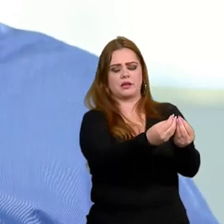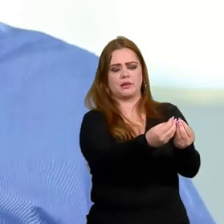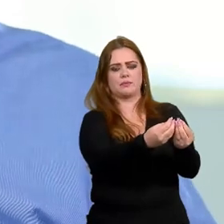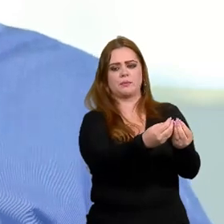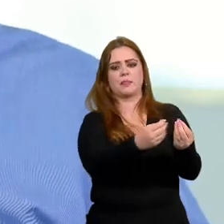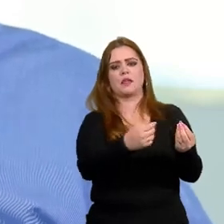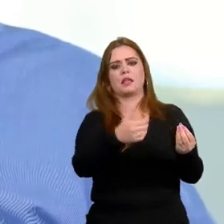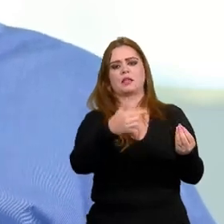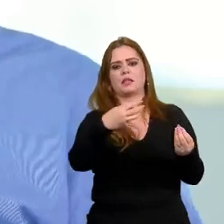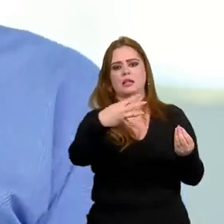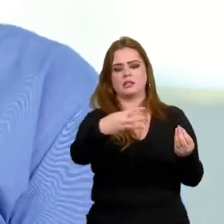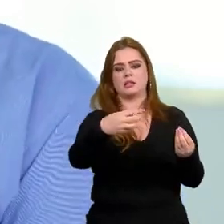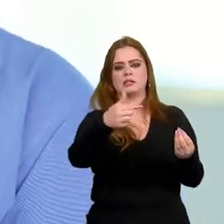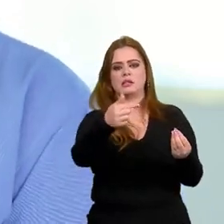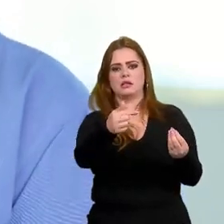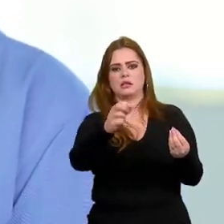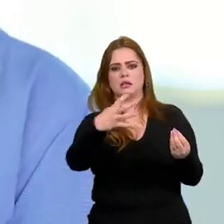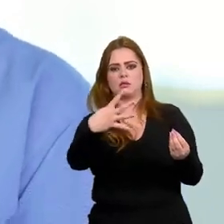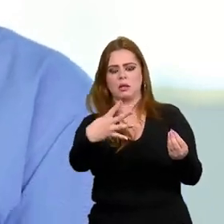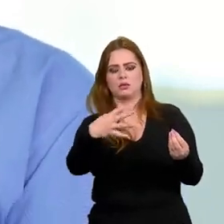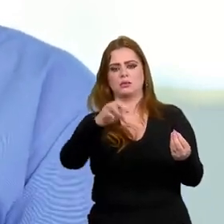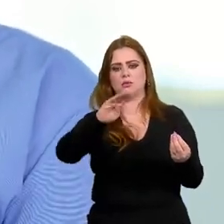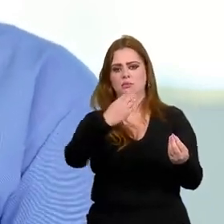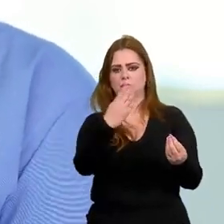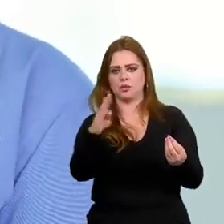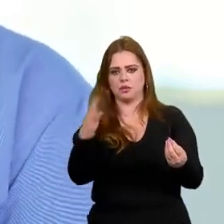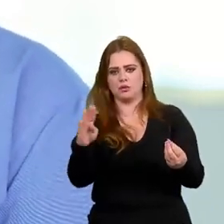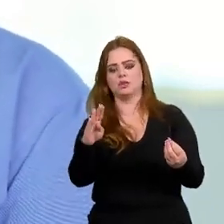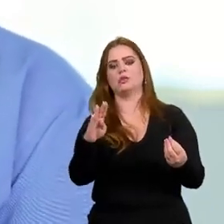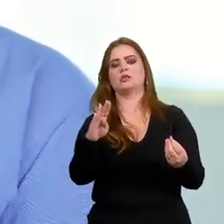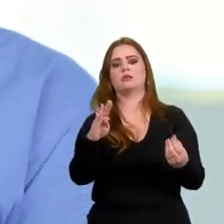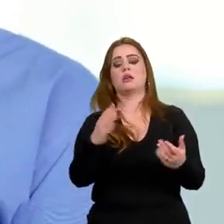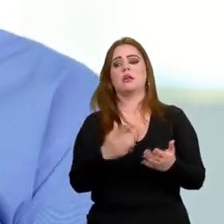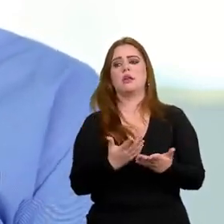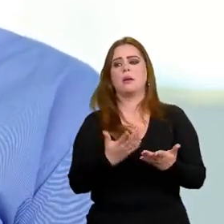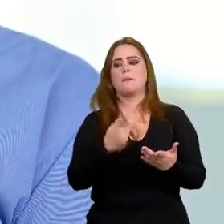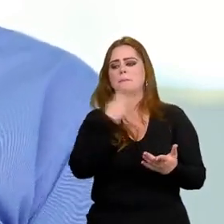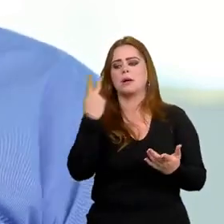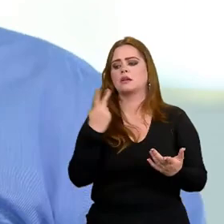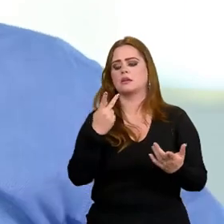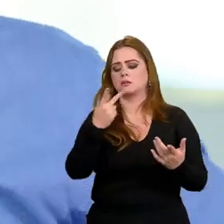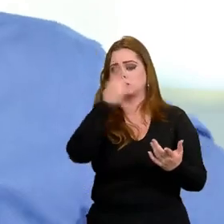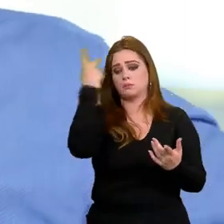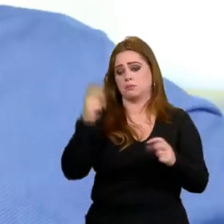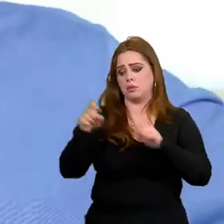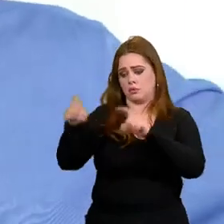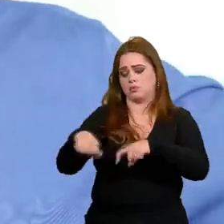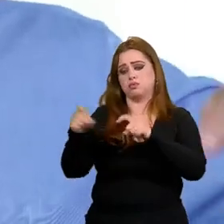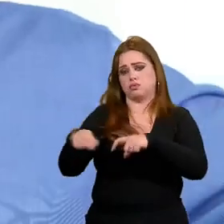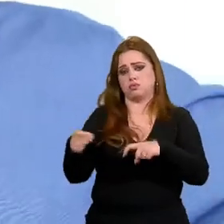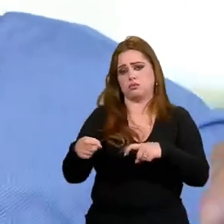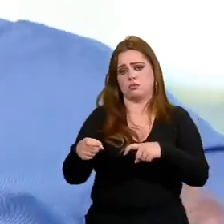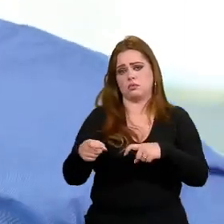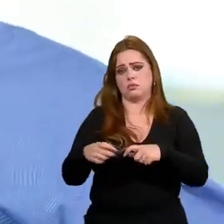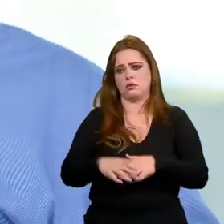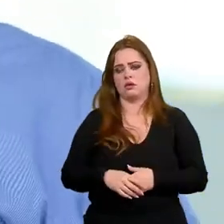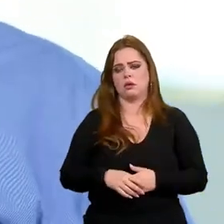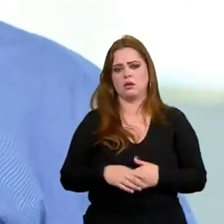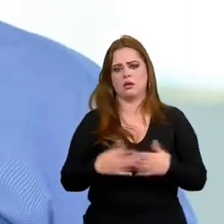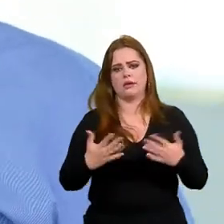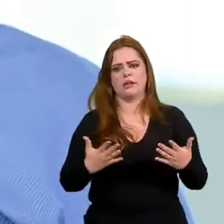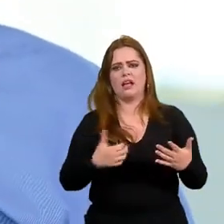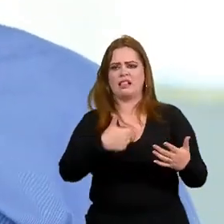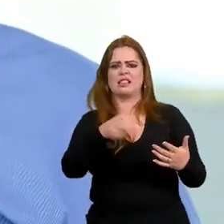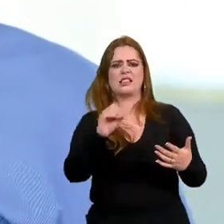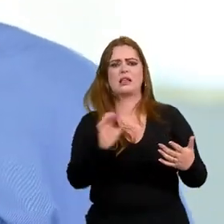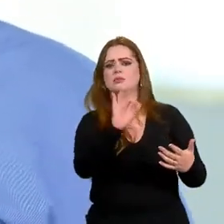sabe, do agronegócio, a 10% de juros. Amanhã vamos lançar o